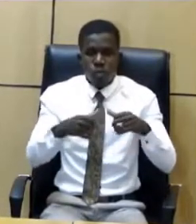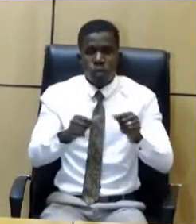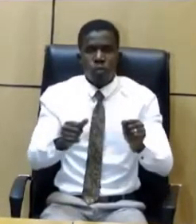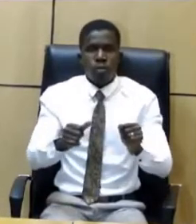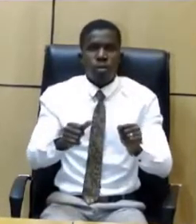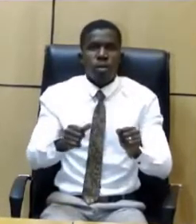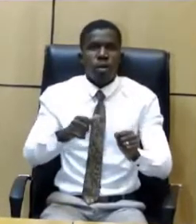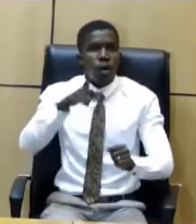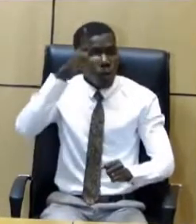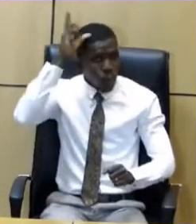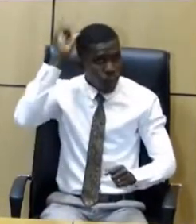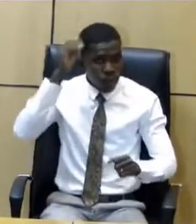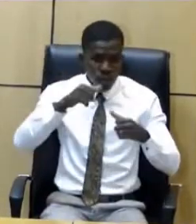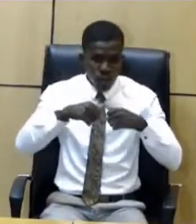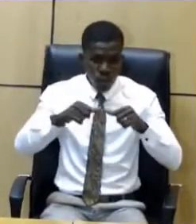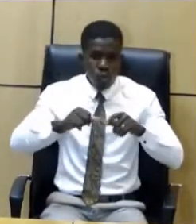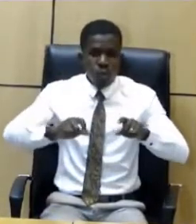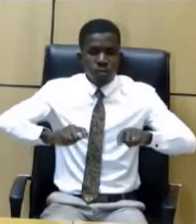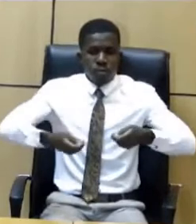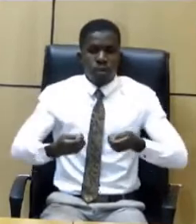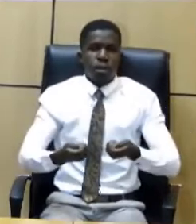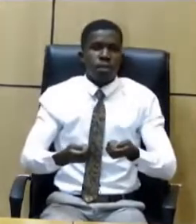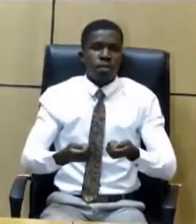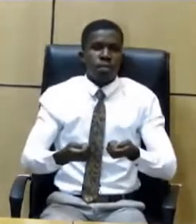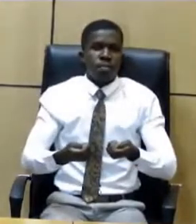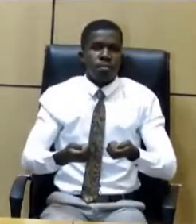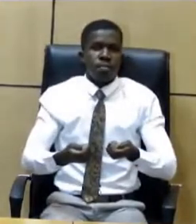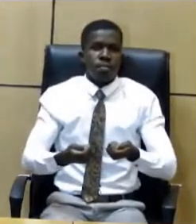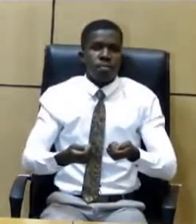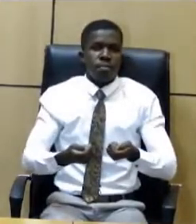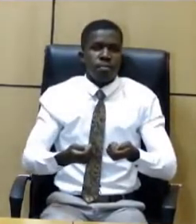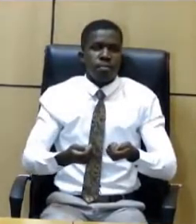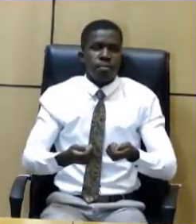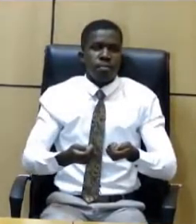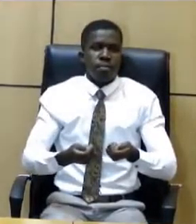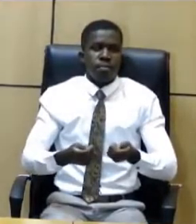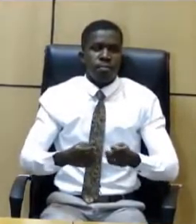nacional e continuamos em estado de calamidade.